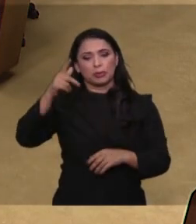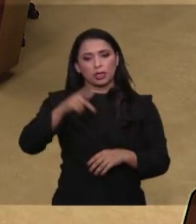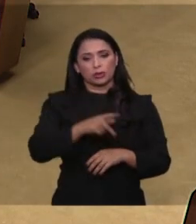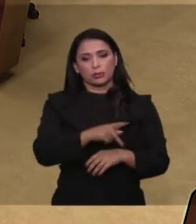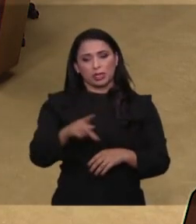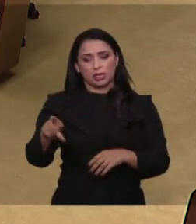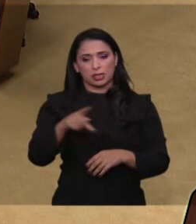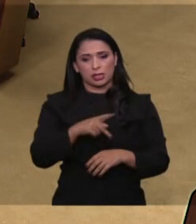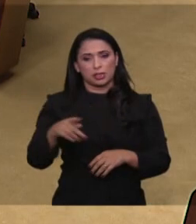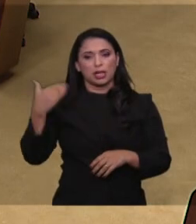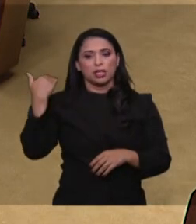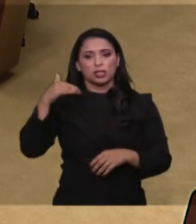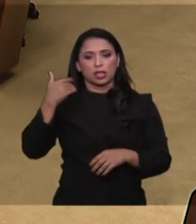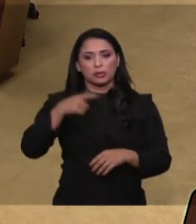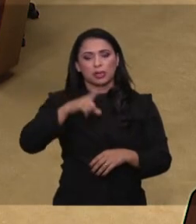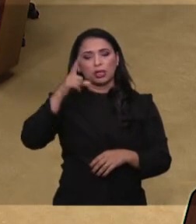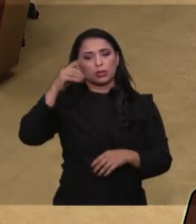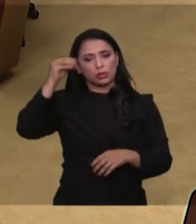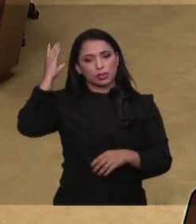pares, senhora